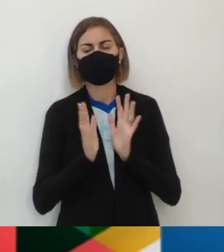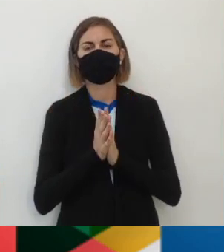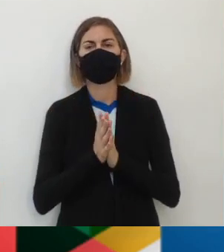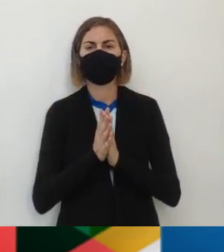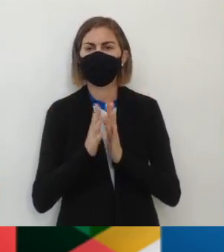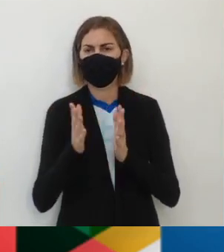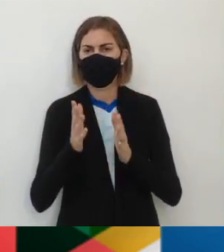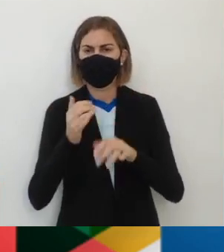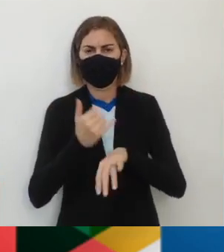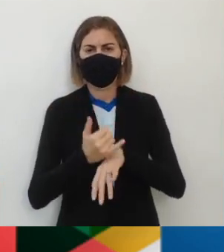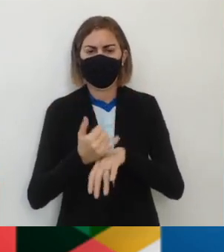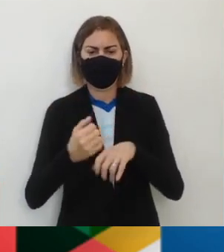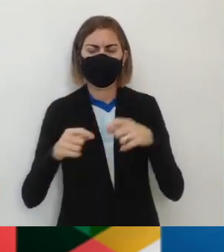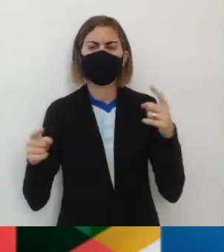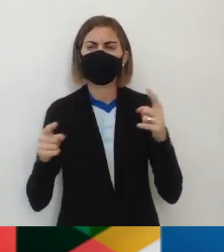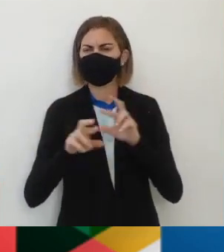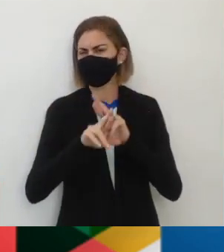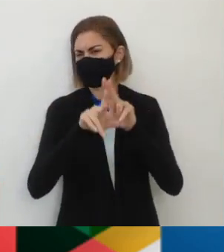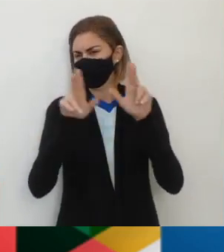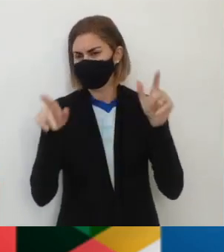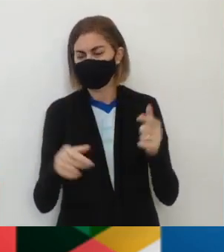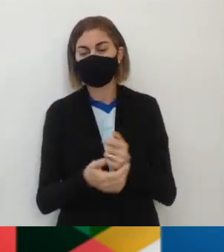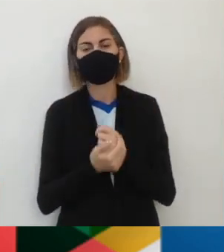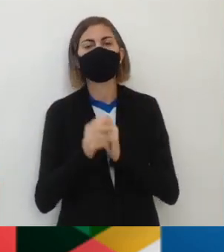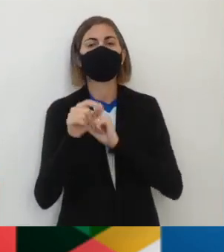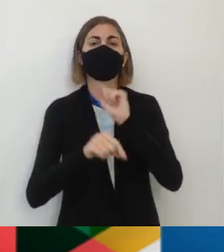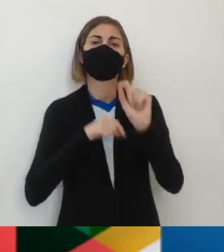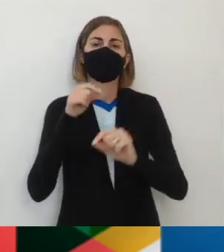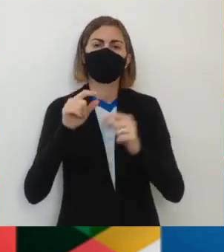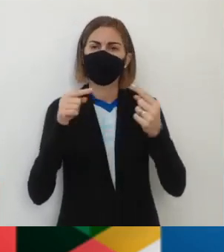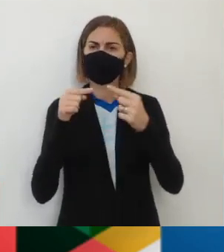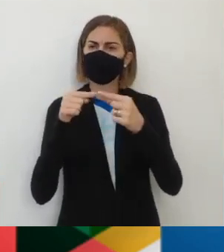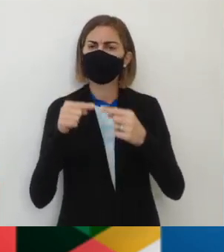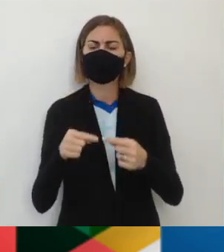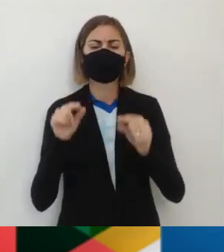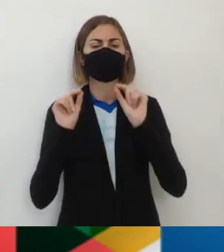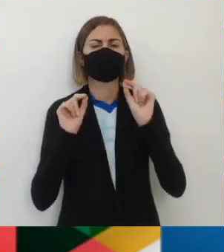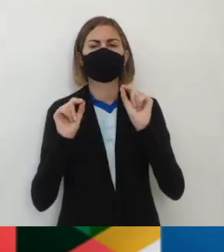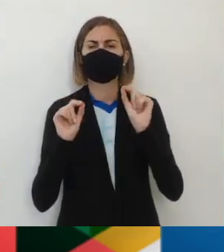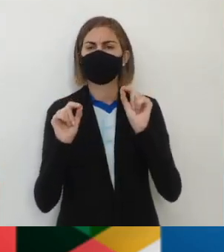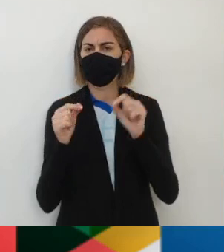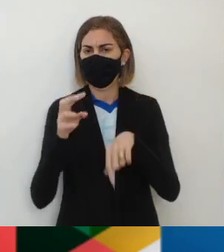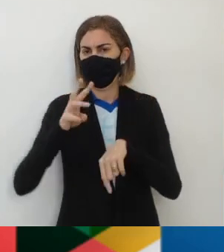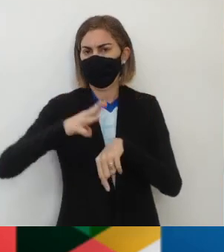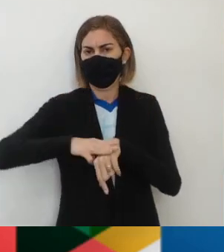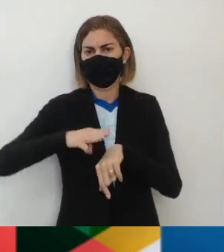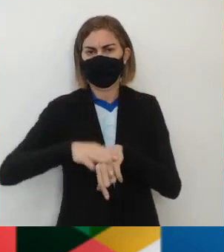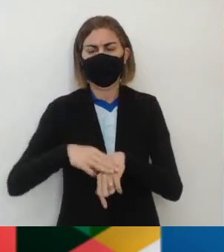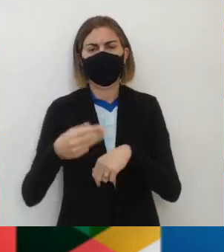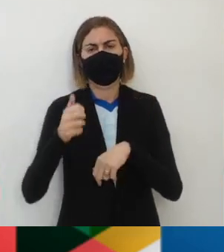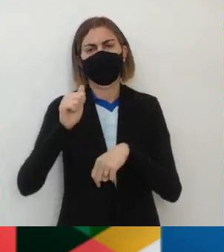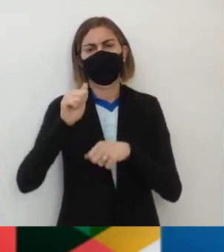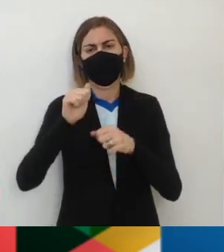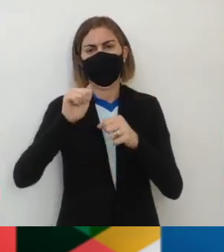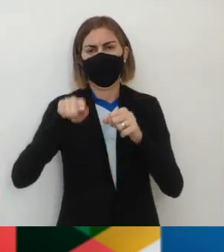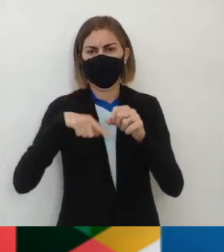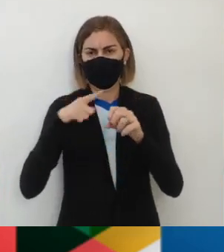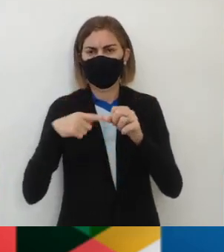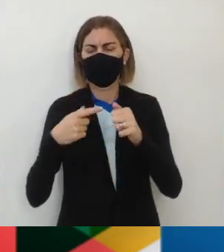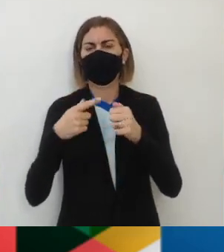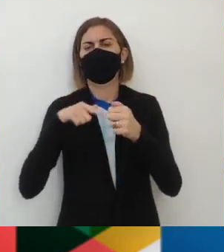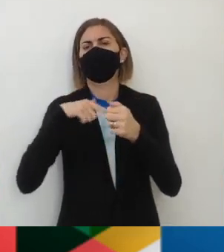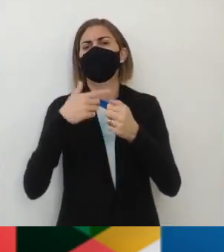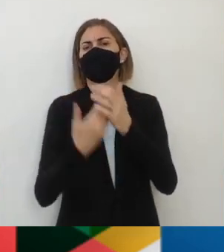entre tungstênio e molibdênio, enfim. O que eles têm em comum? Os metais, os átomos, eles tendem